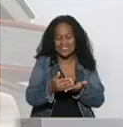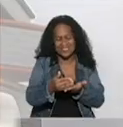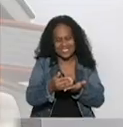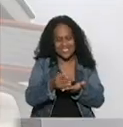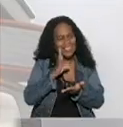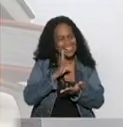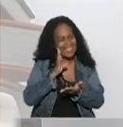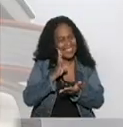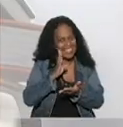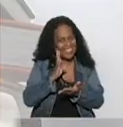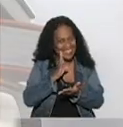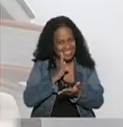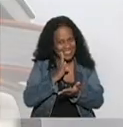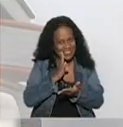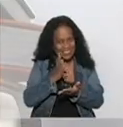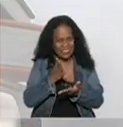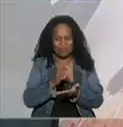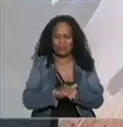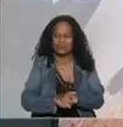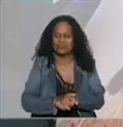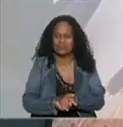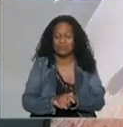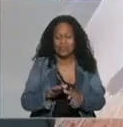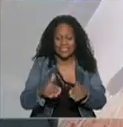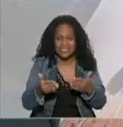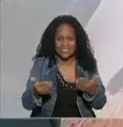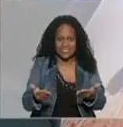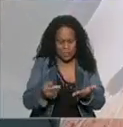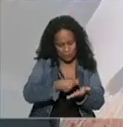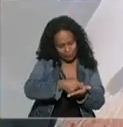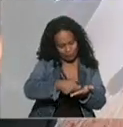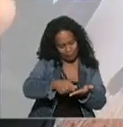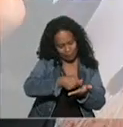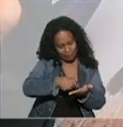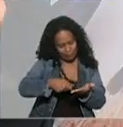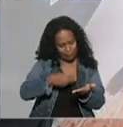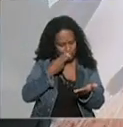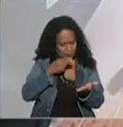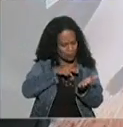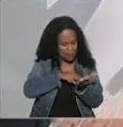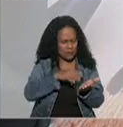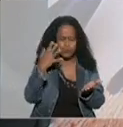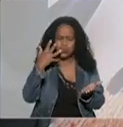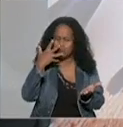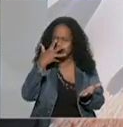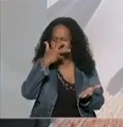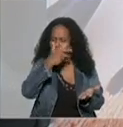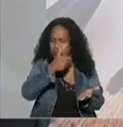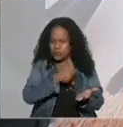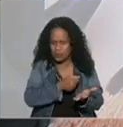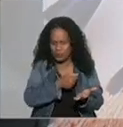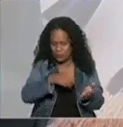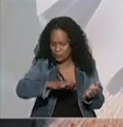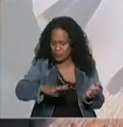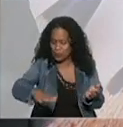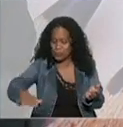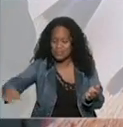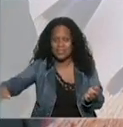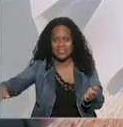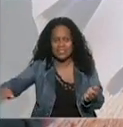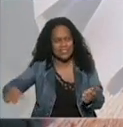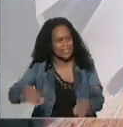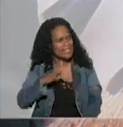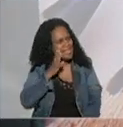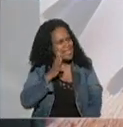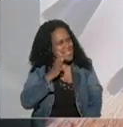para os pequenininhos, entendeu? Ai, que demais. Entregando o nome, né? Paulinha, qual foi a lição mais importante que você aprendeu assim, nesse